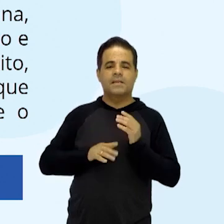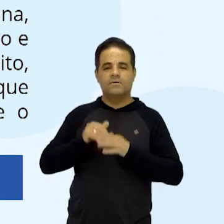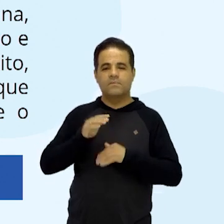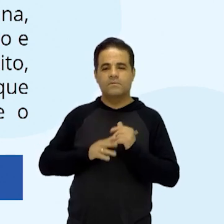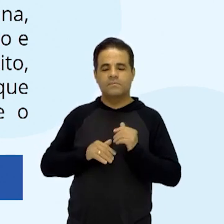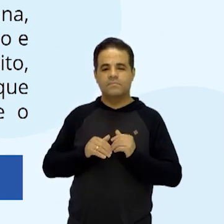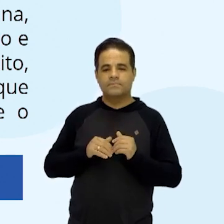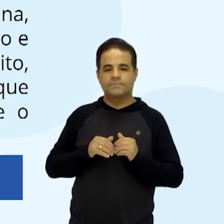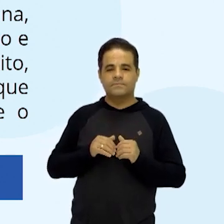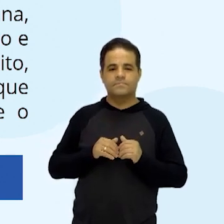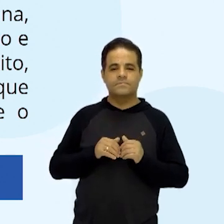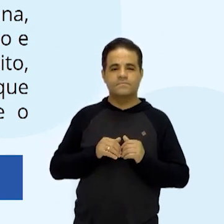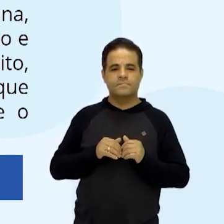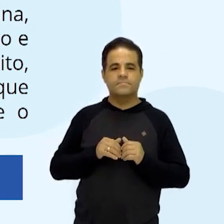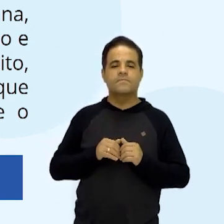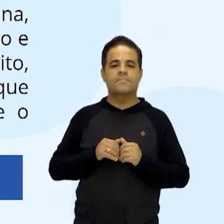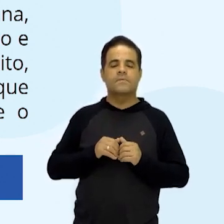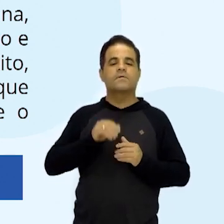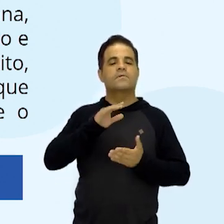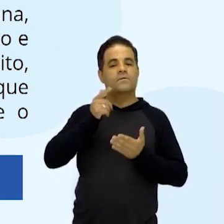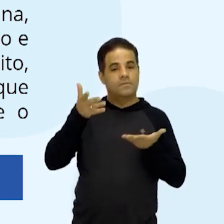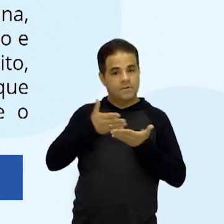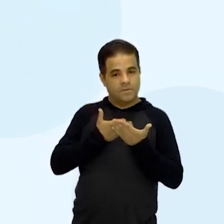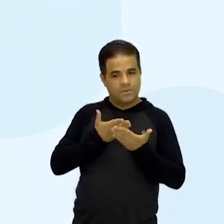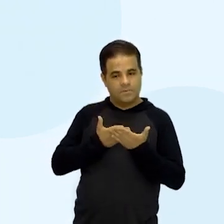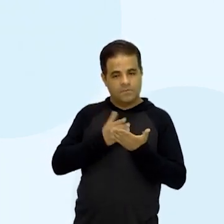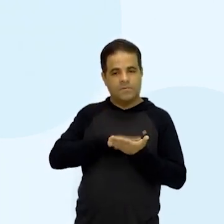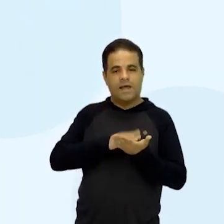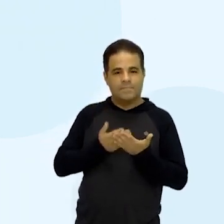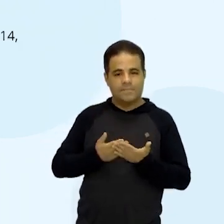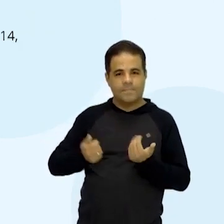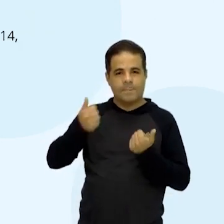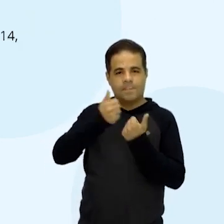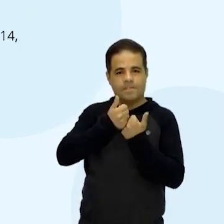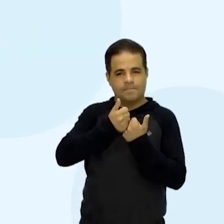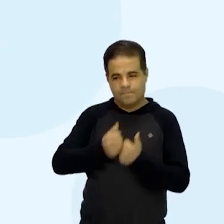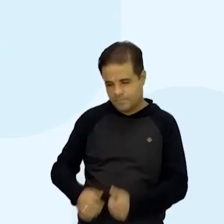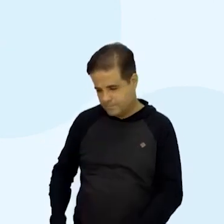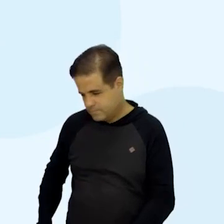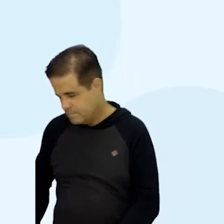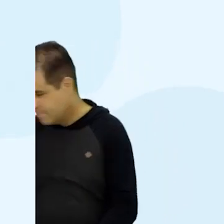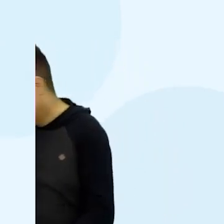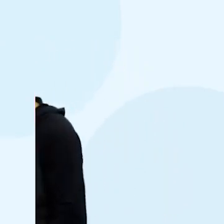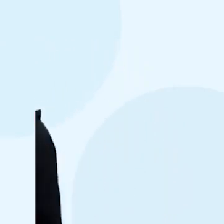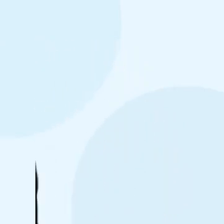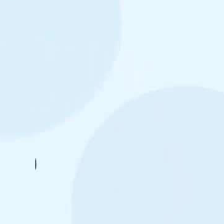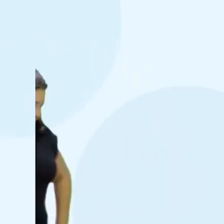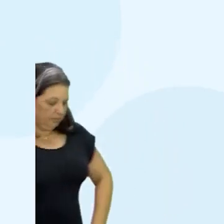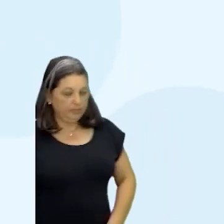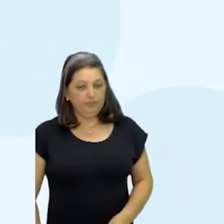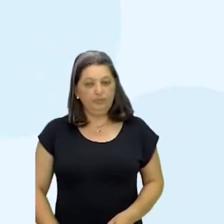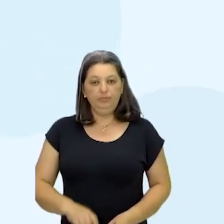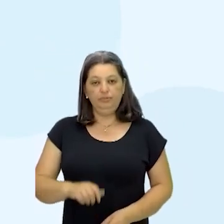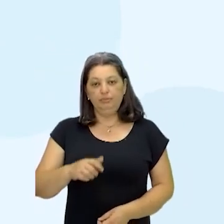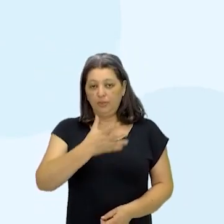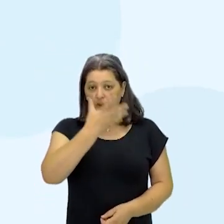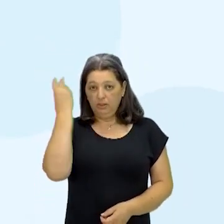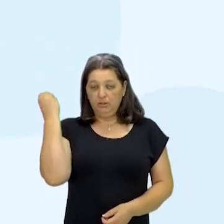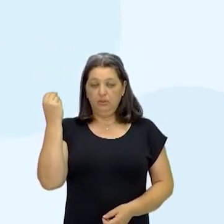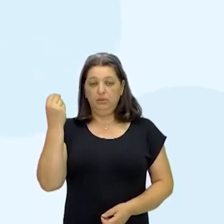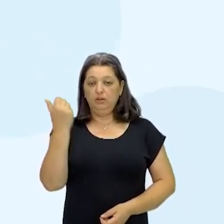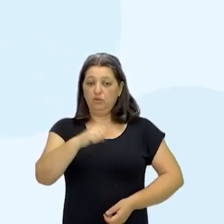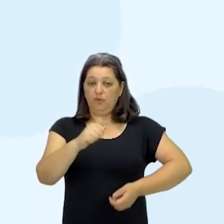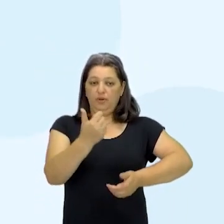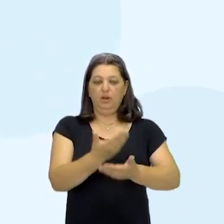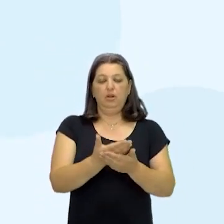discrimination, e está ali as habilidades que nós trabalhamos na aula. de hoje. Não se esqueçam de avaliar a nossa aula. O QR Code está lá na